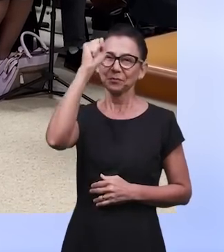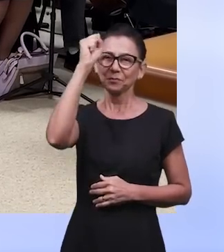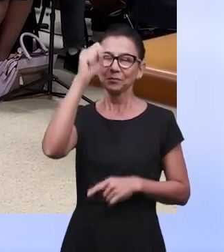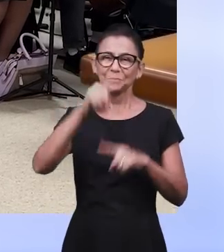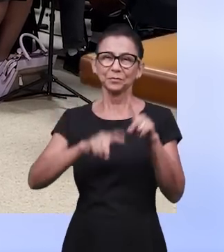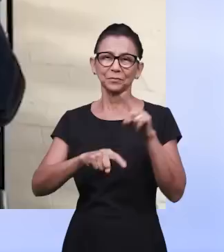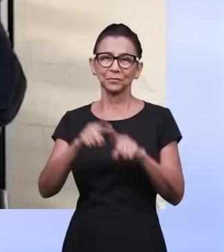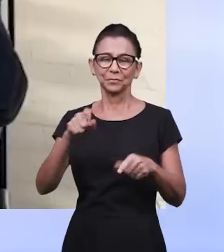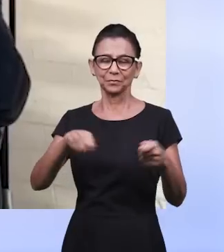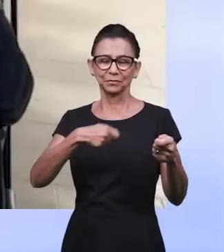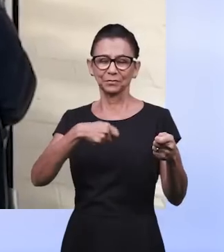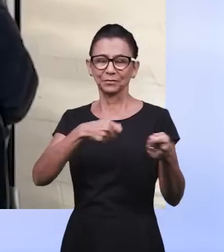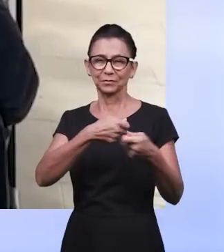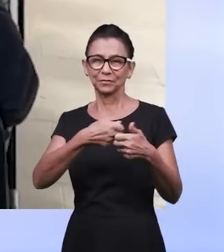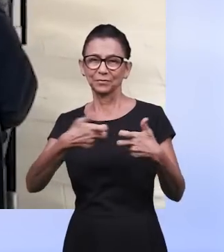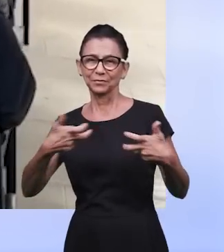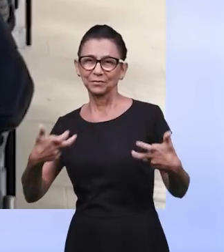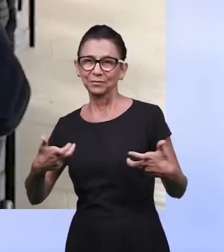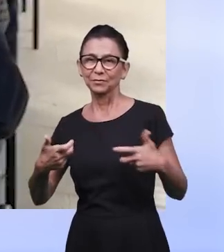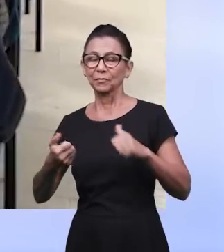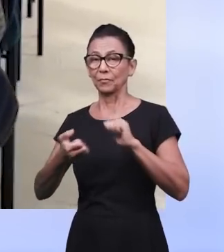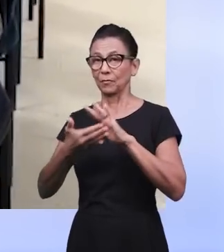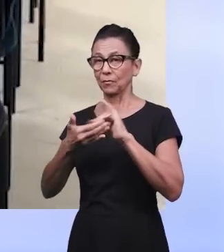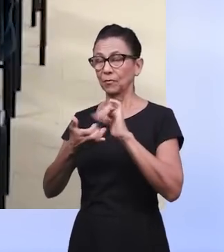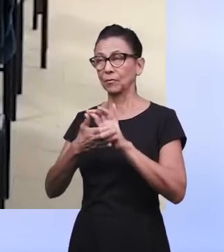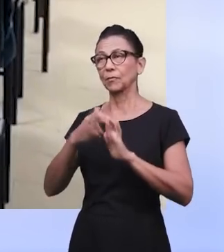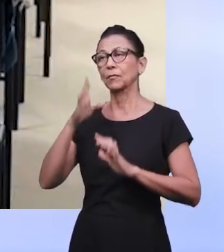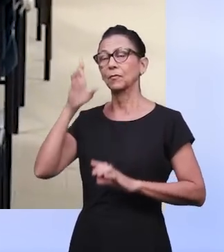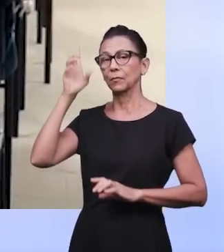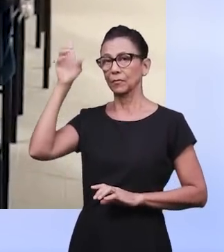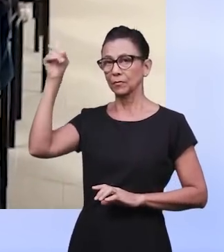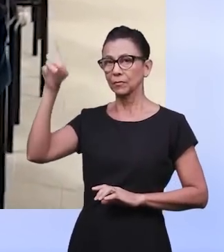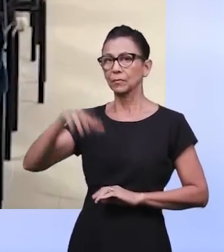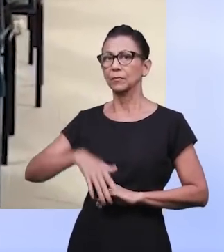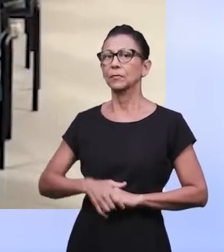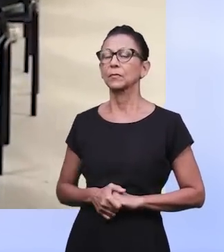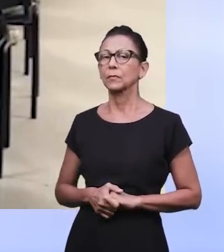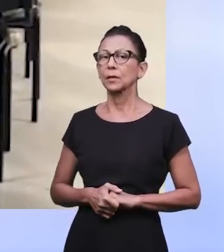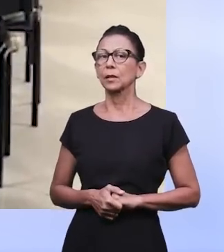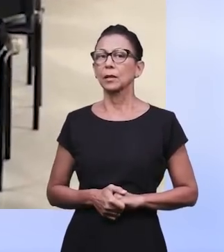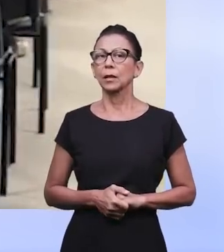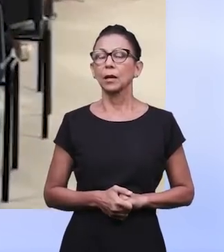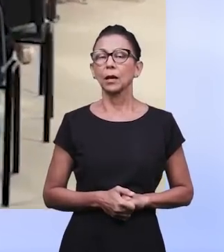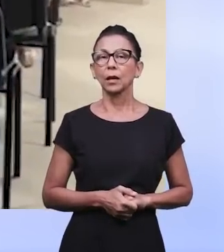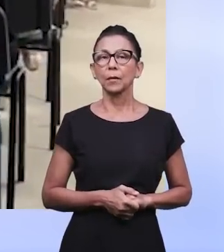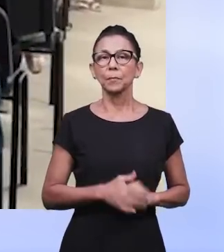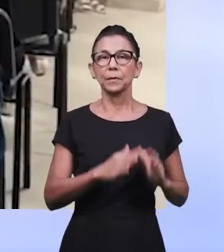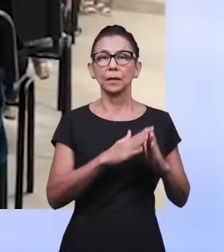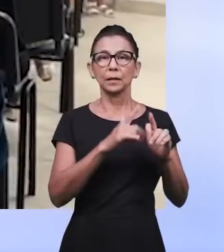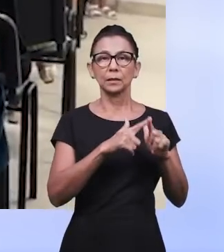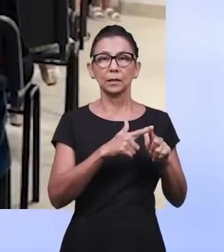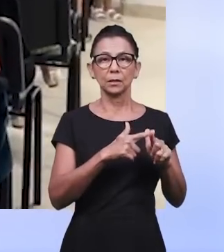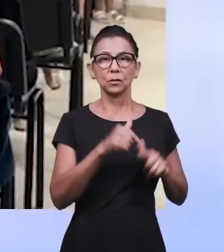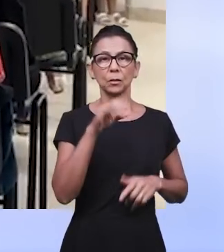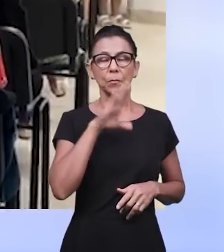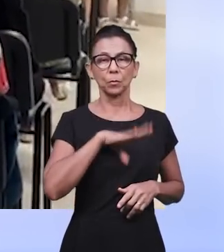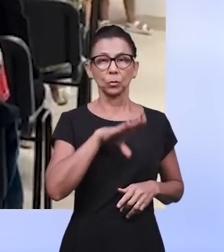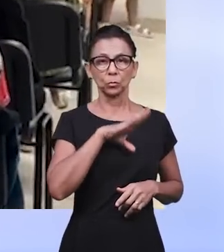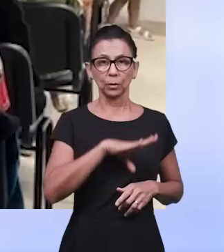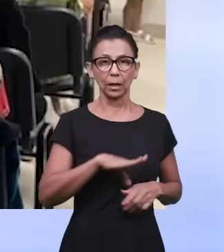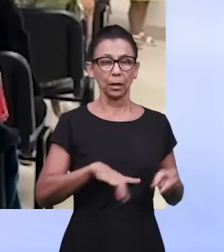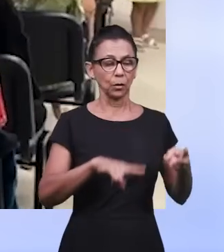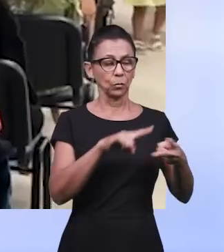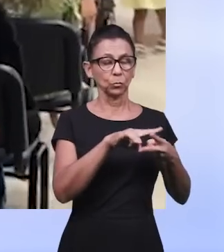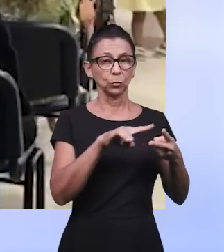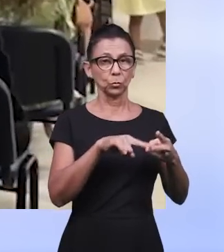Senhor. Esta igreja é resultado da oração das igrejas em Portugal, em especial das igrejas de Lisboa e